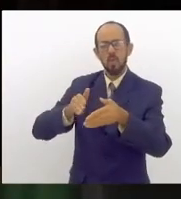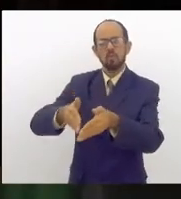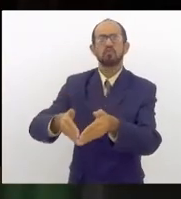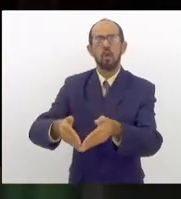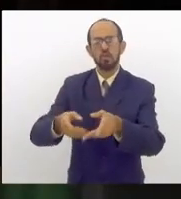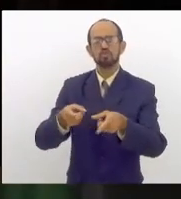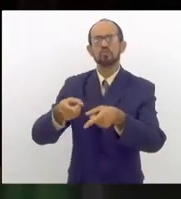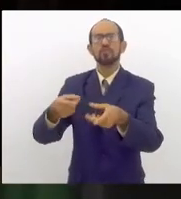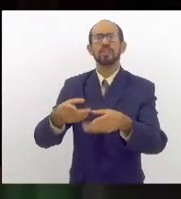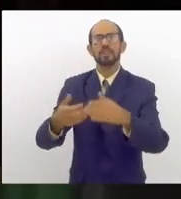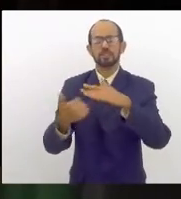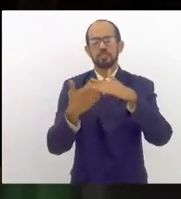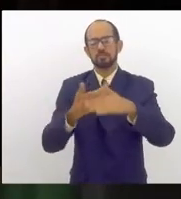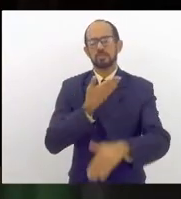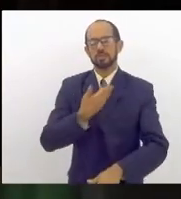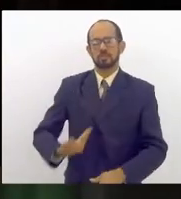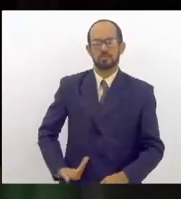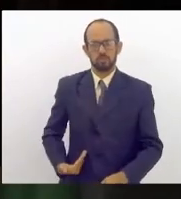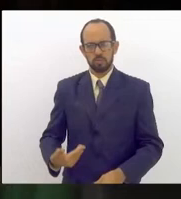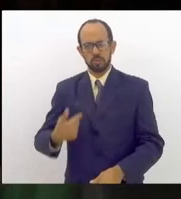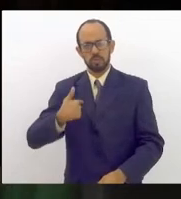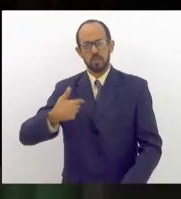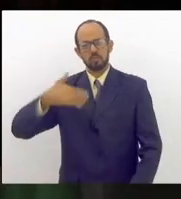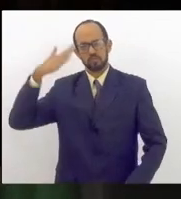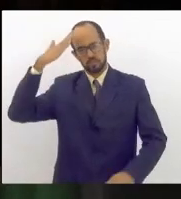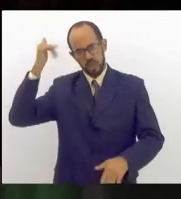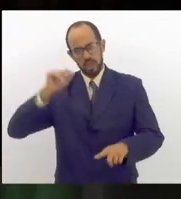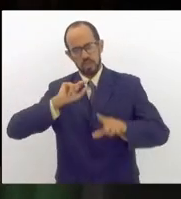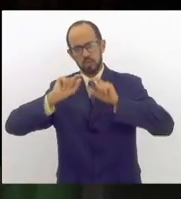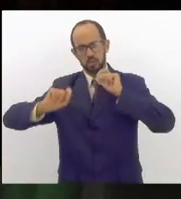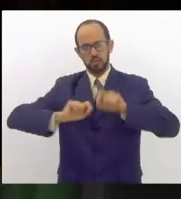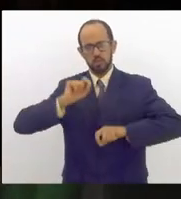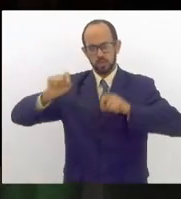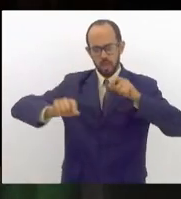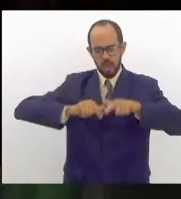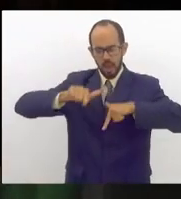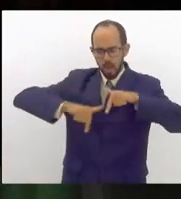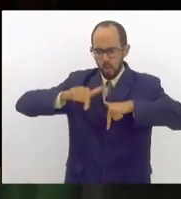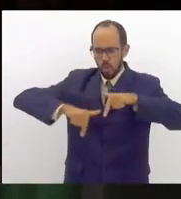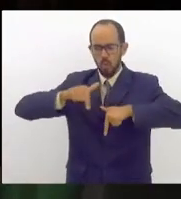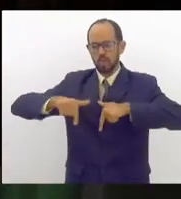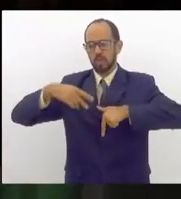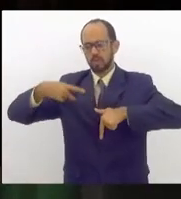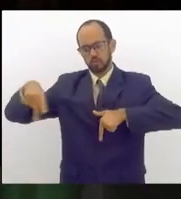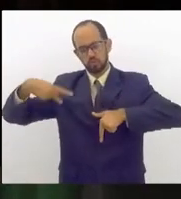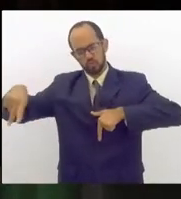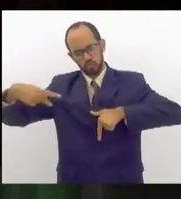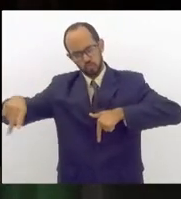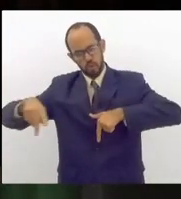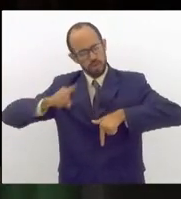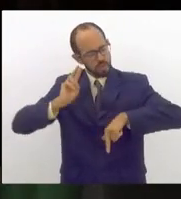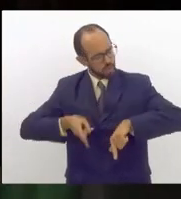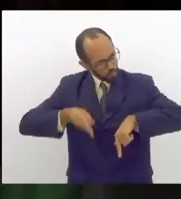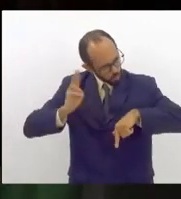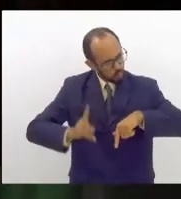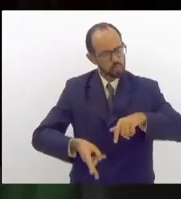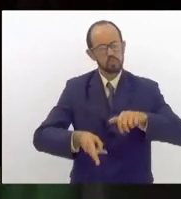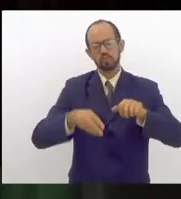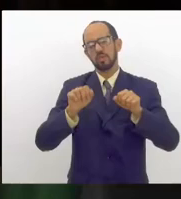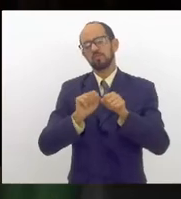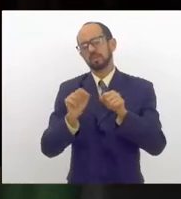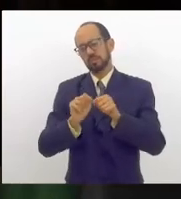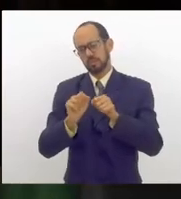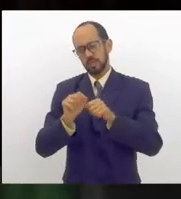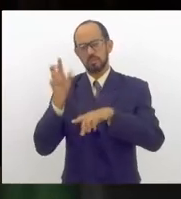nossos órgãos públicos e eu sei a luta que você enfrentou aqui e vem enfrentando em defesa